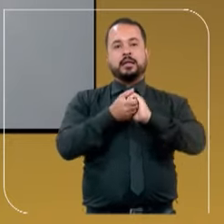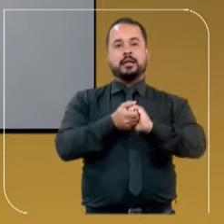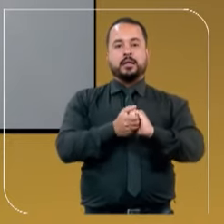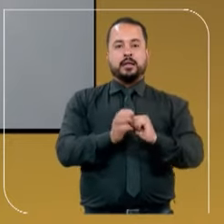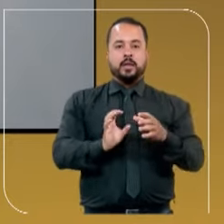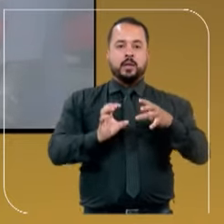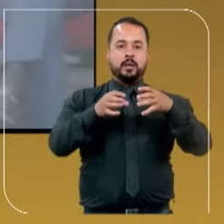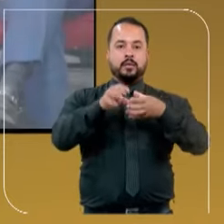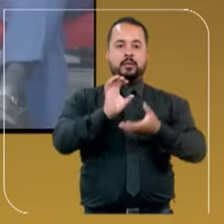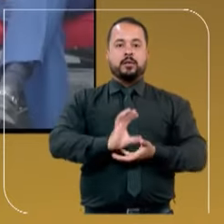do Ministério Público.